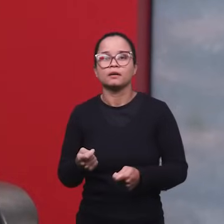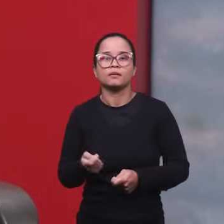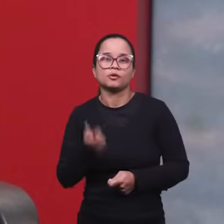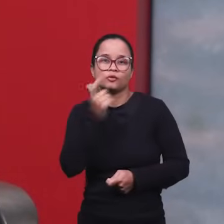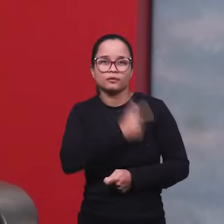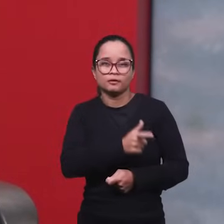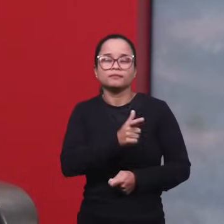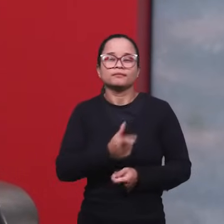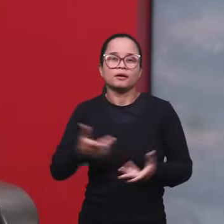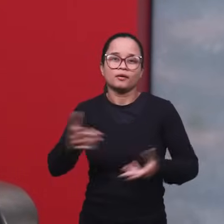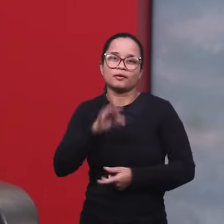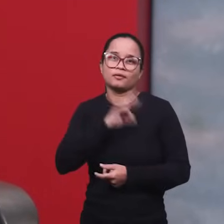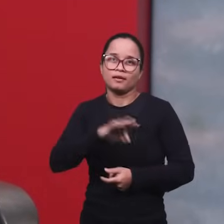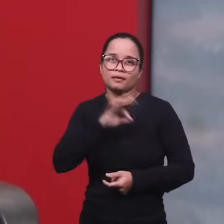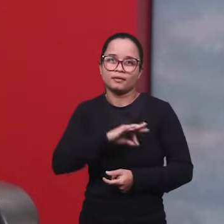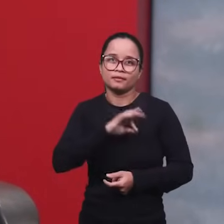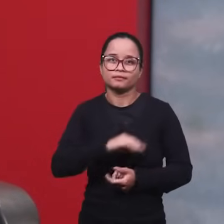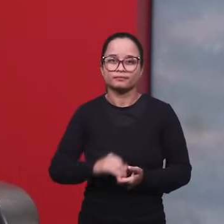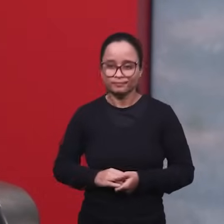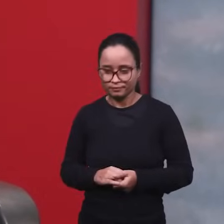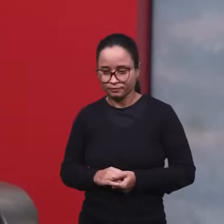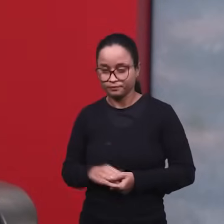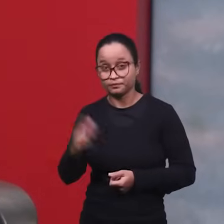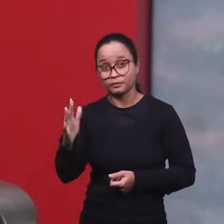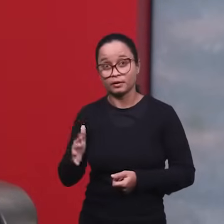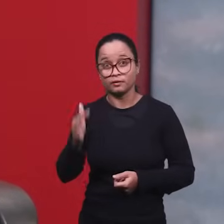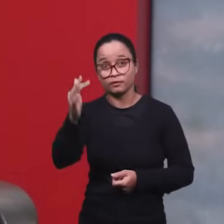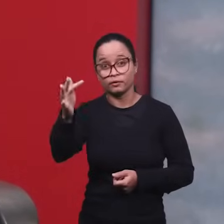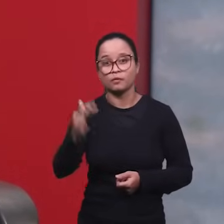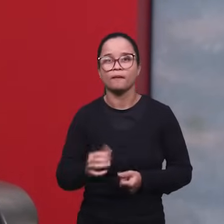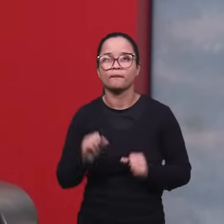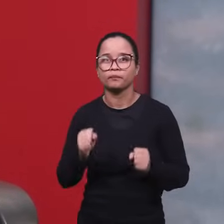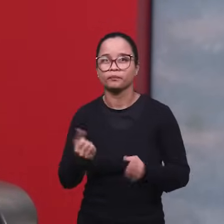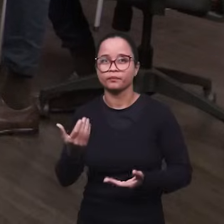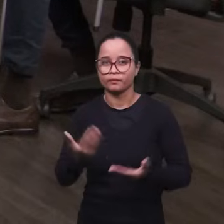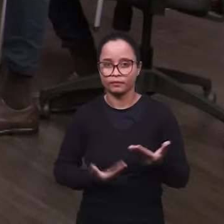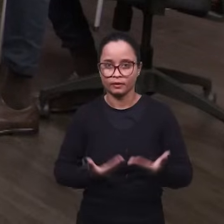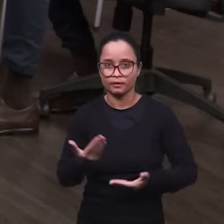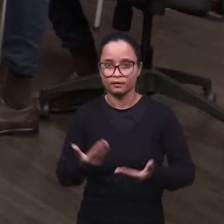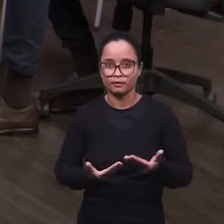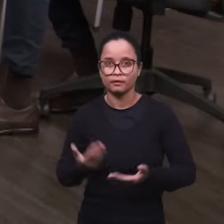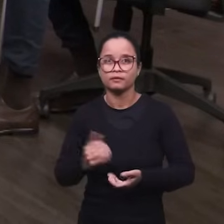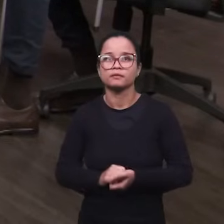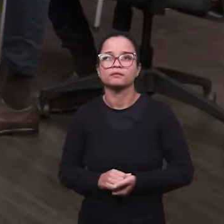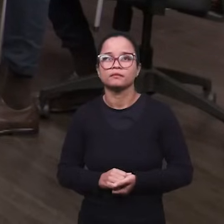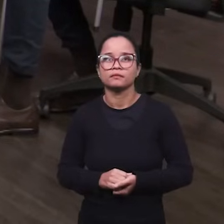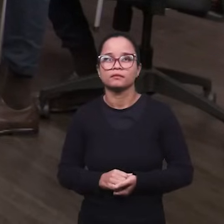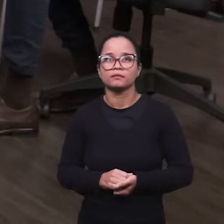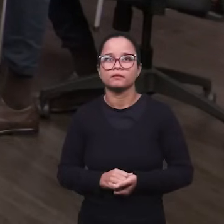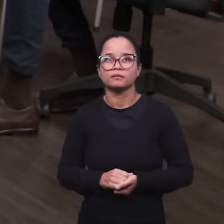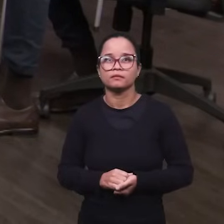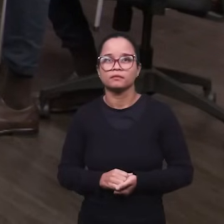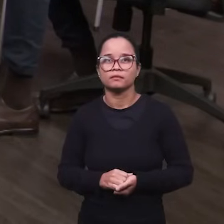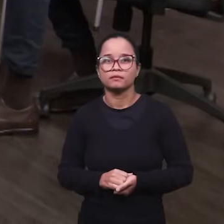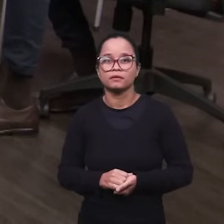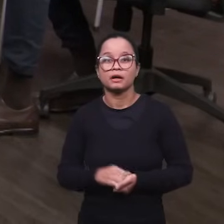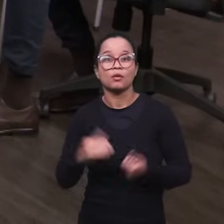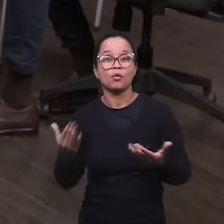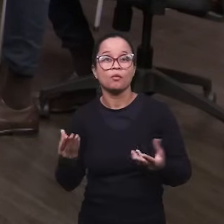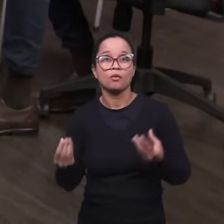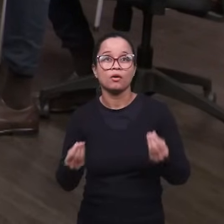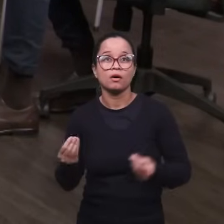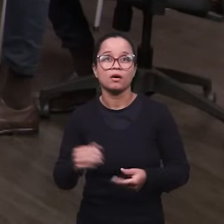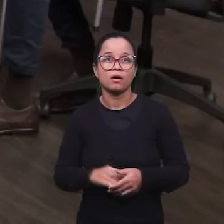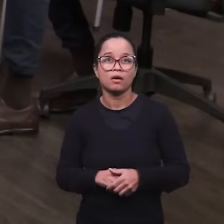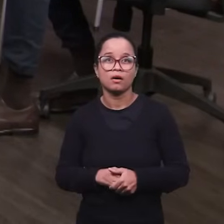fazer para manter o salário e não ter um desfalque lá na frente. Você pode ter um servidor público em final de carreira com 30,